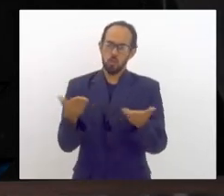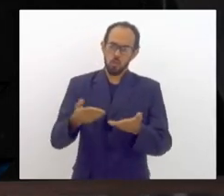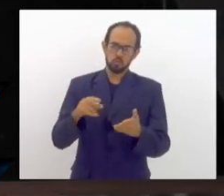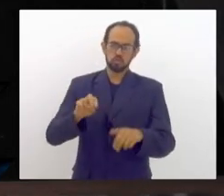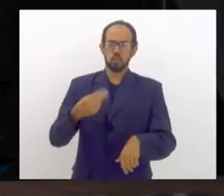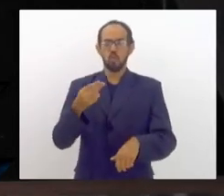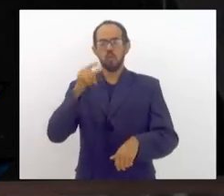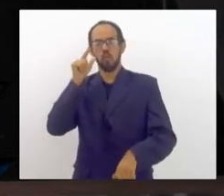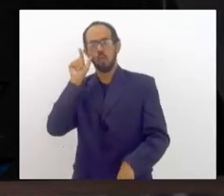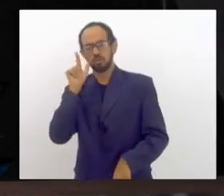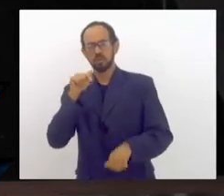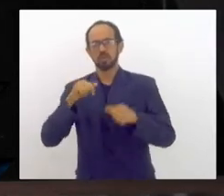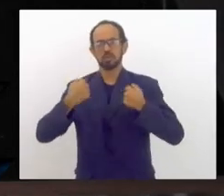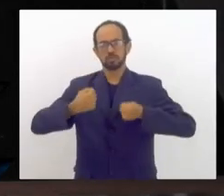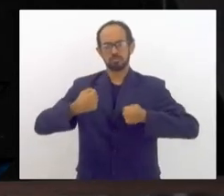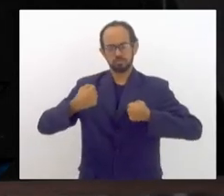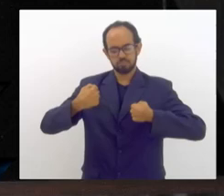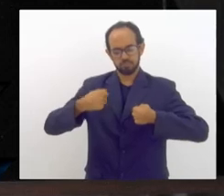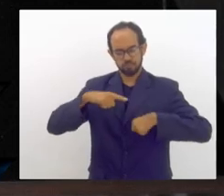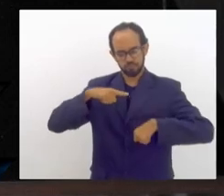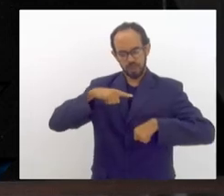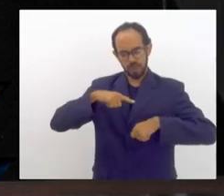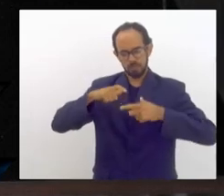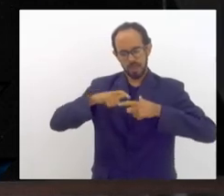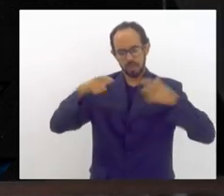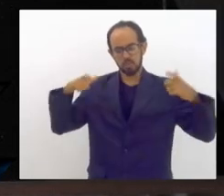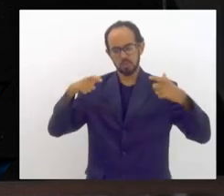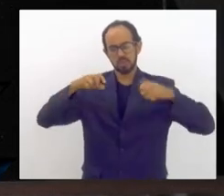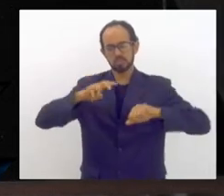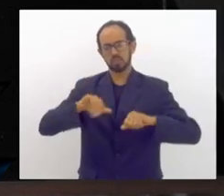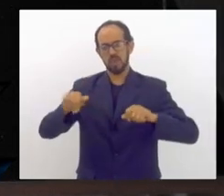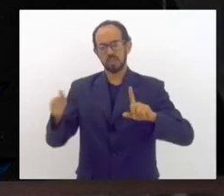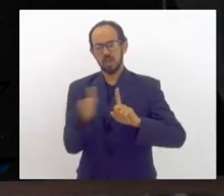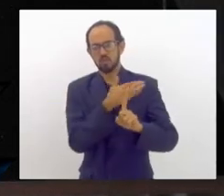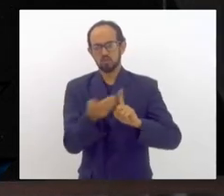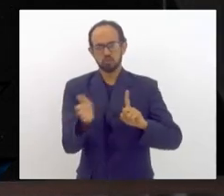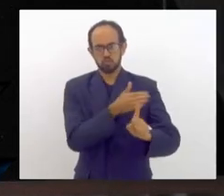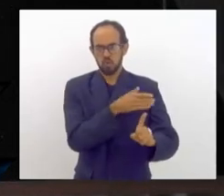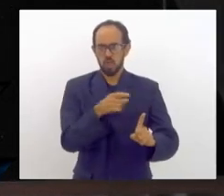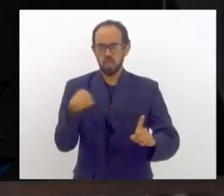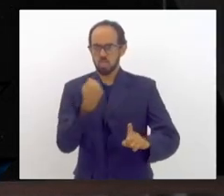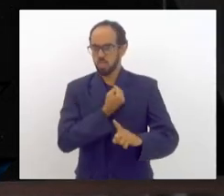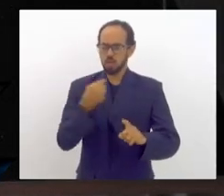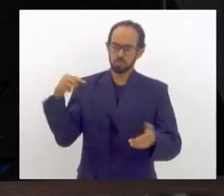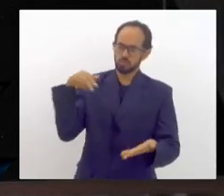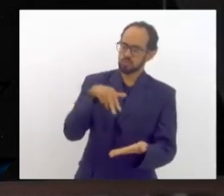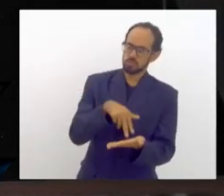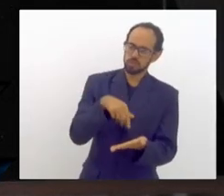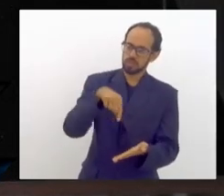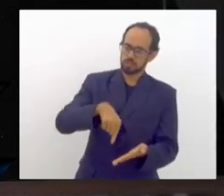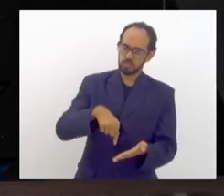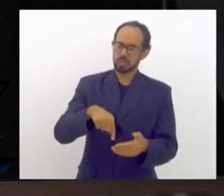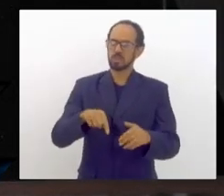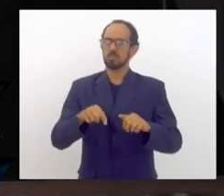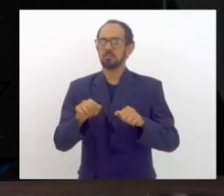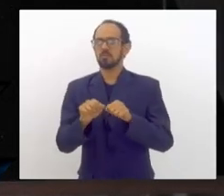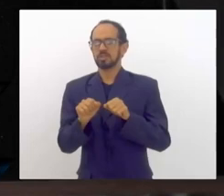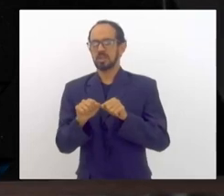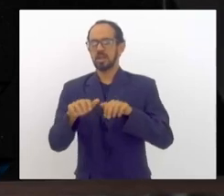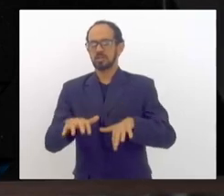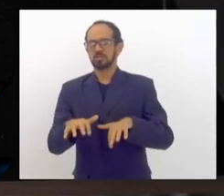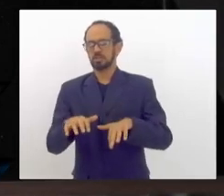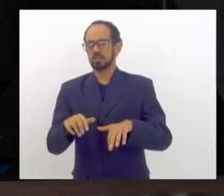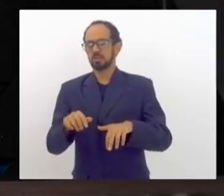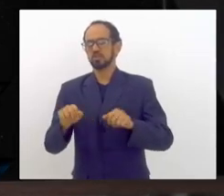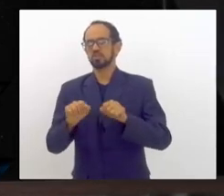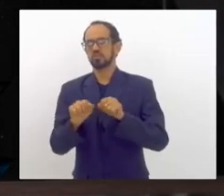maioria, de que temos que conduzir, de que vamos dar surra, estamos dando surra, nós não viemos aqui para isso. Nós viemos aqui para trabalhar e não para fazer bravata.